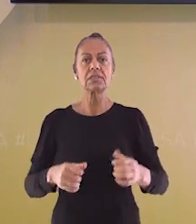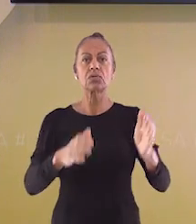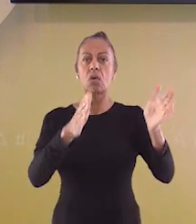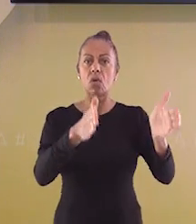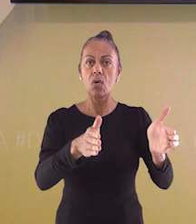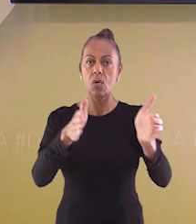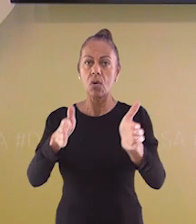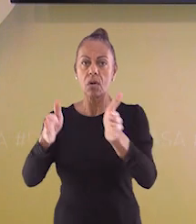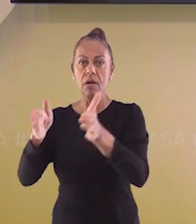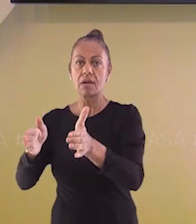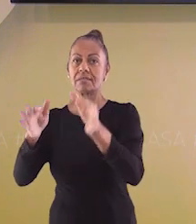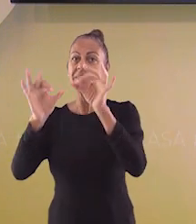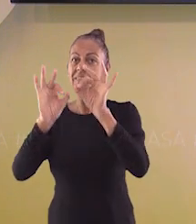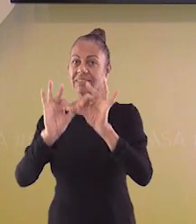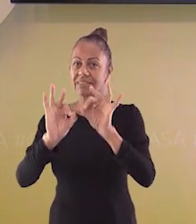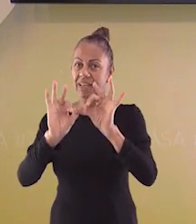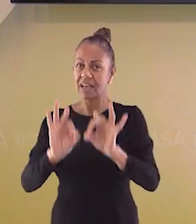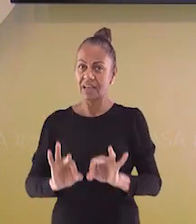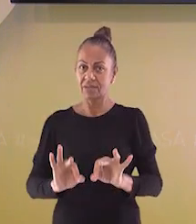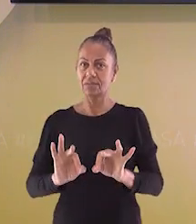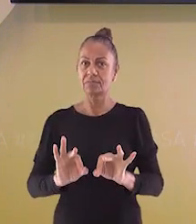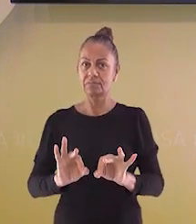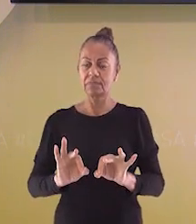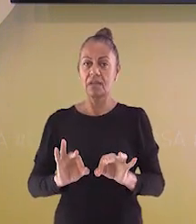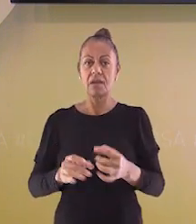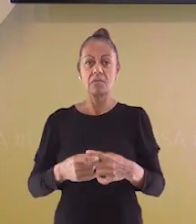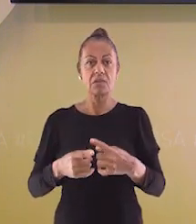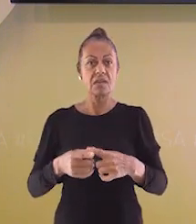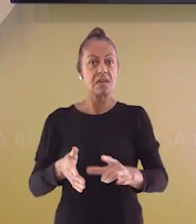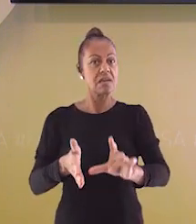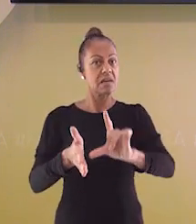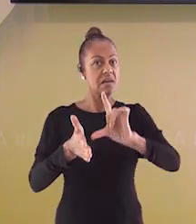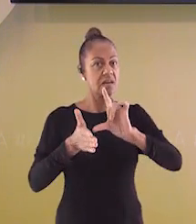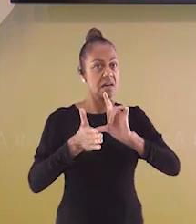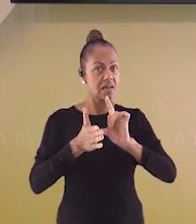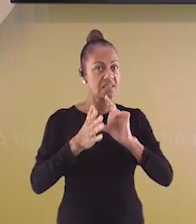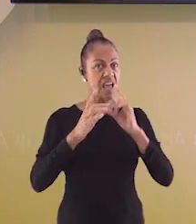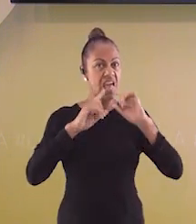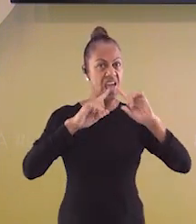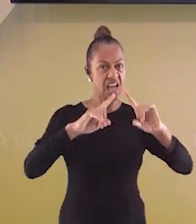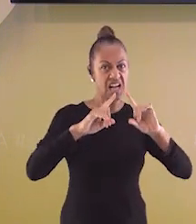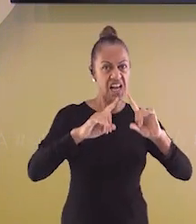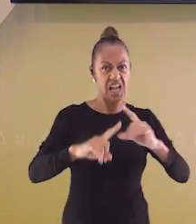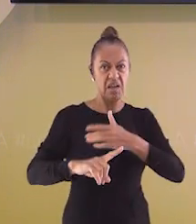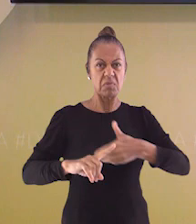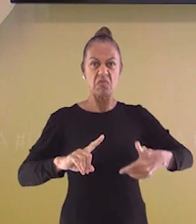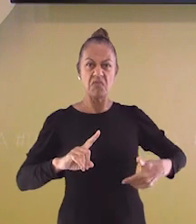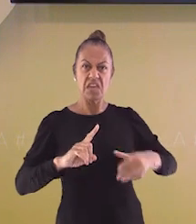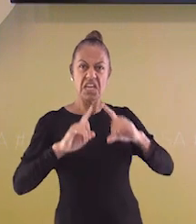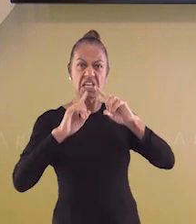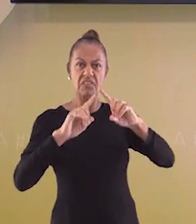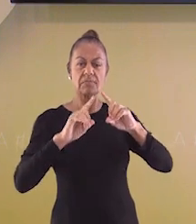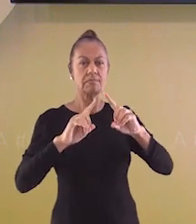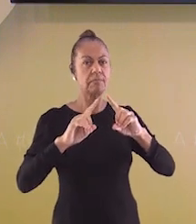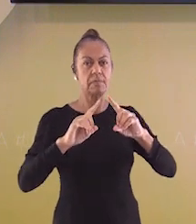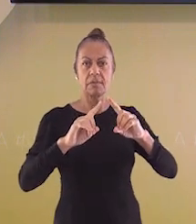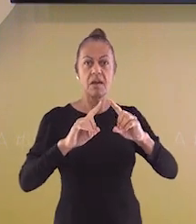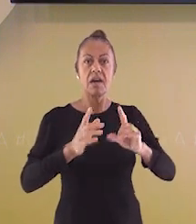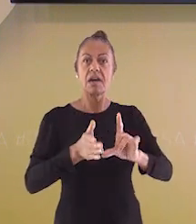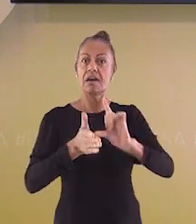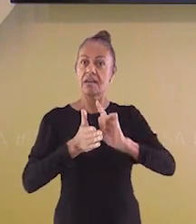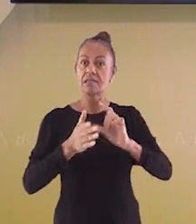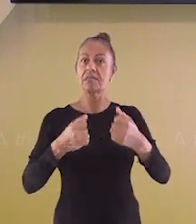correta. A gente tem que ajudar também nesse sentido. Então, se vamos cobrar do poder público uma melhora da situação, fazendo essa parte é o